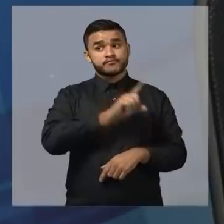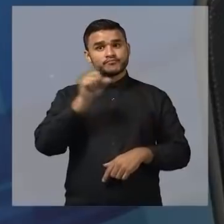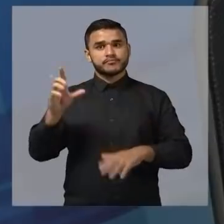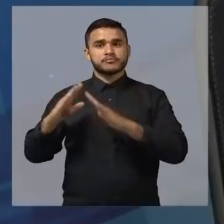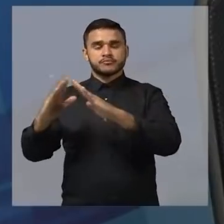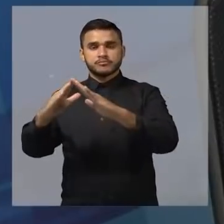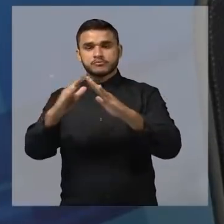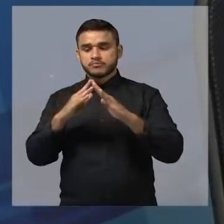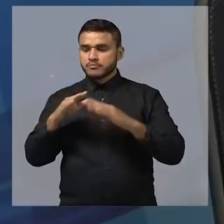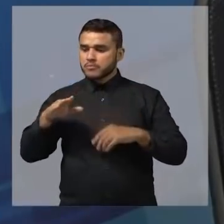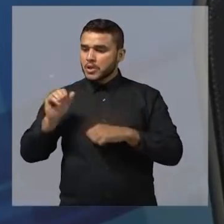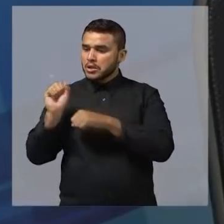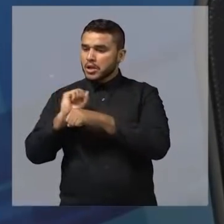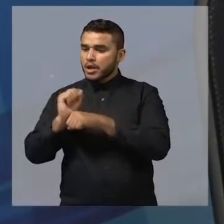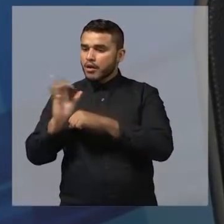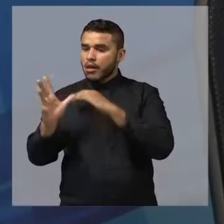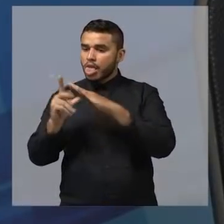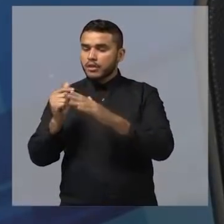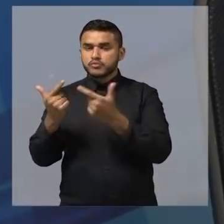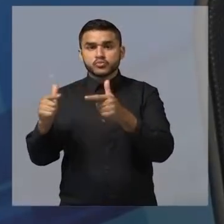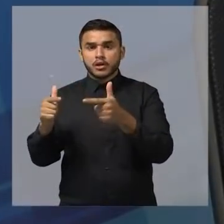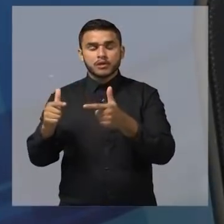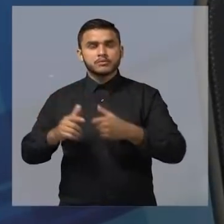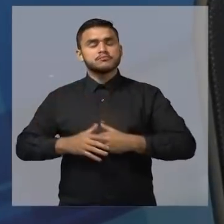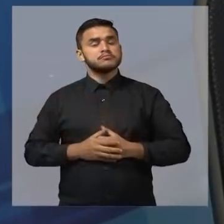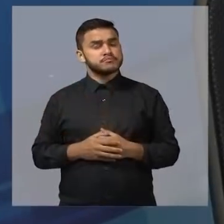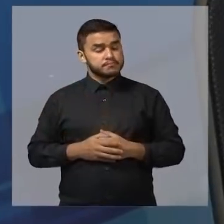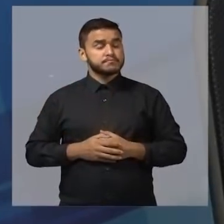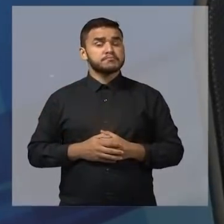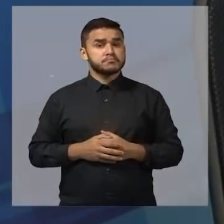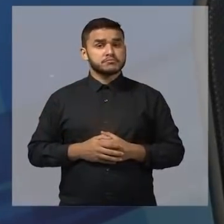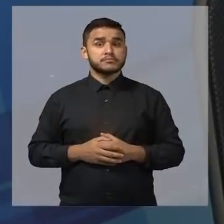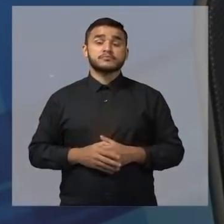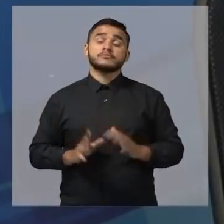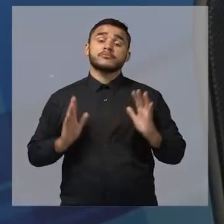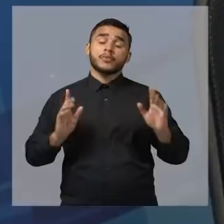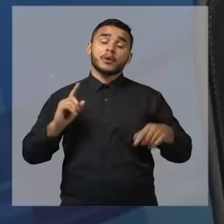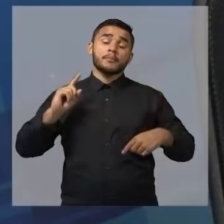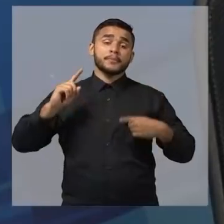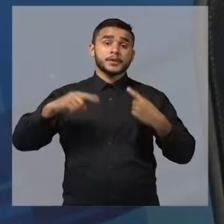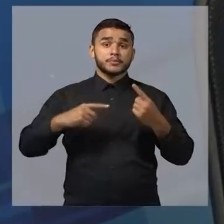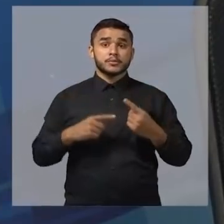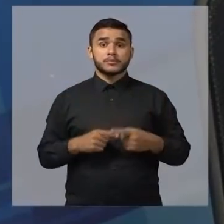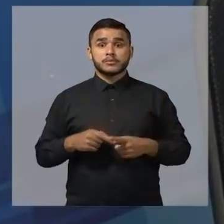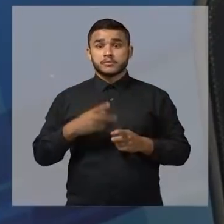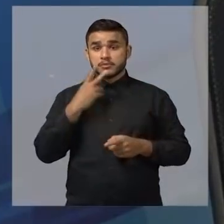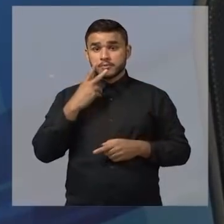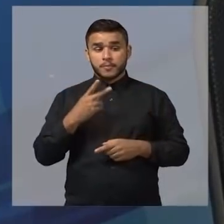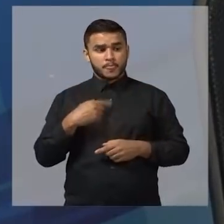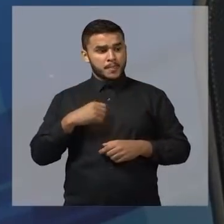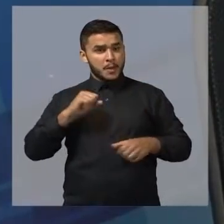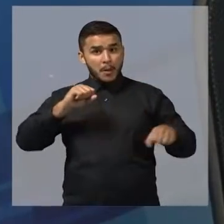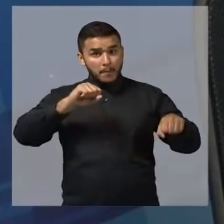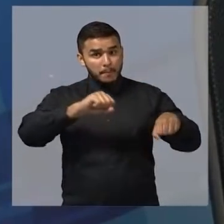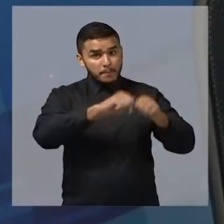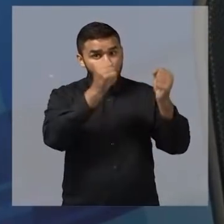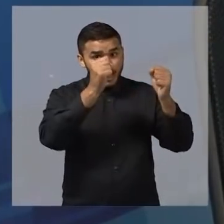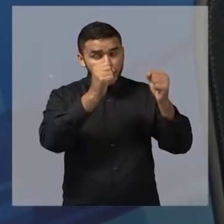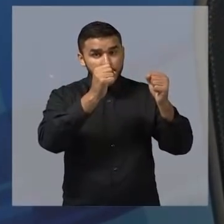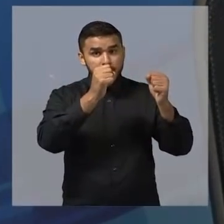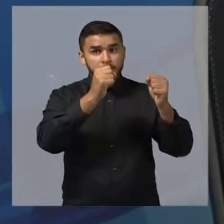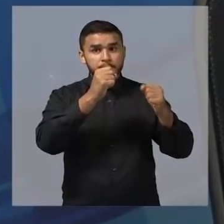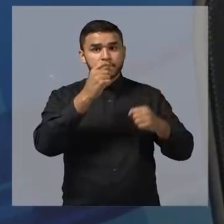foi saqueado. Aí na segunda noite quebraram a vidraça de uma janela de um carro. E aí ele foi saqueado porque deu uma impressão de